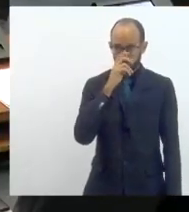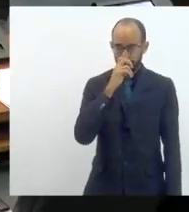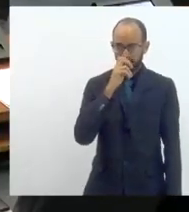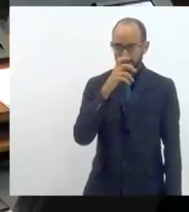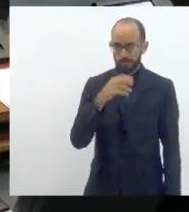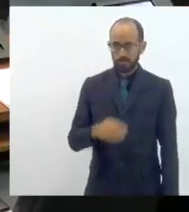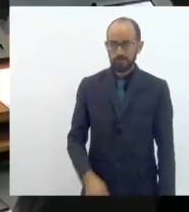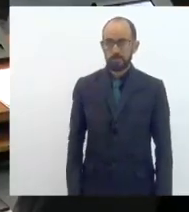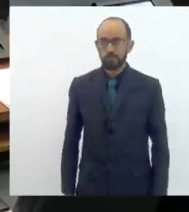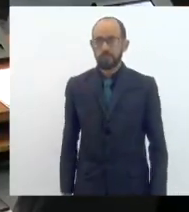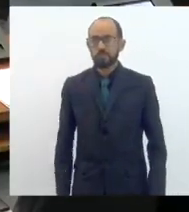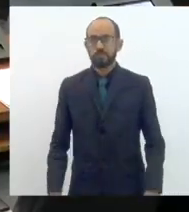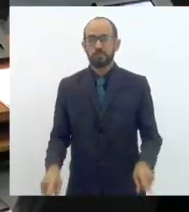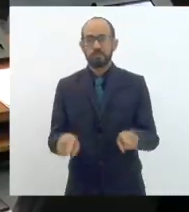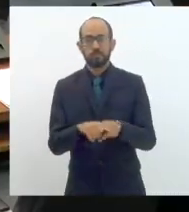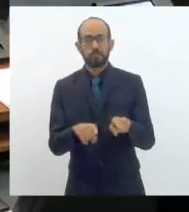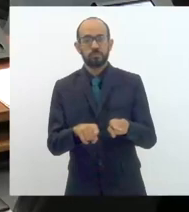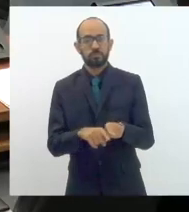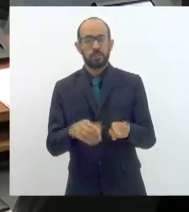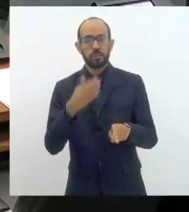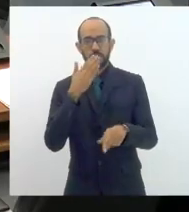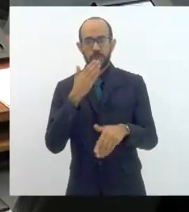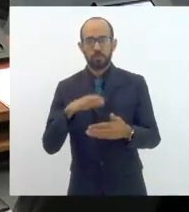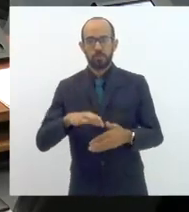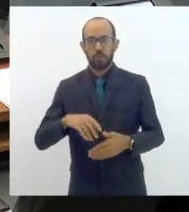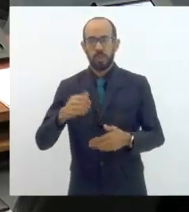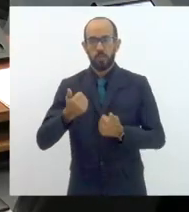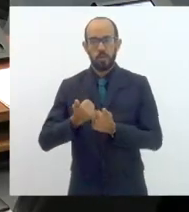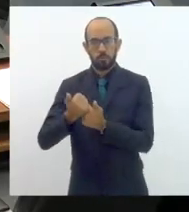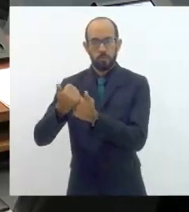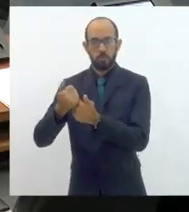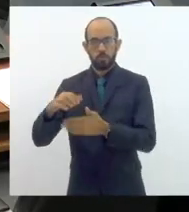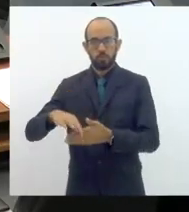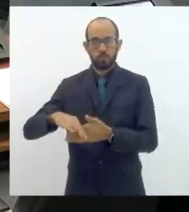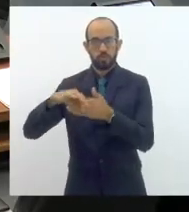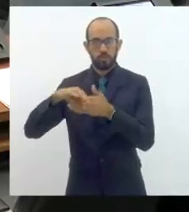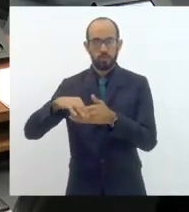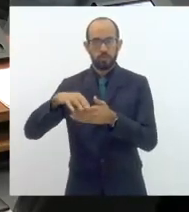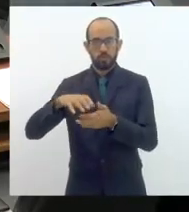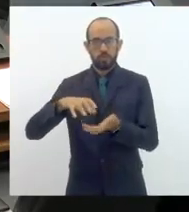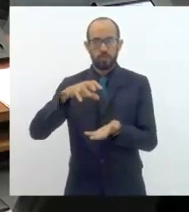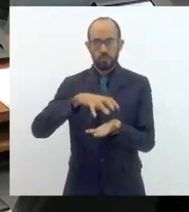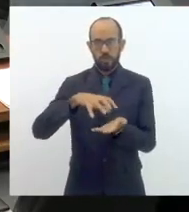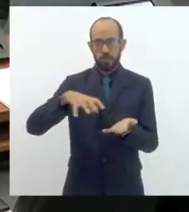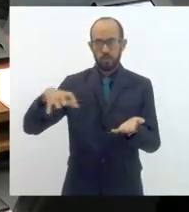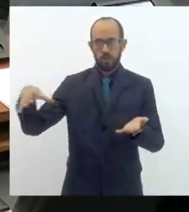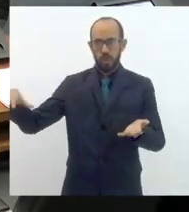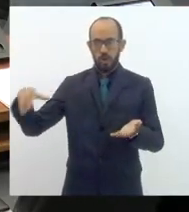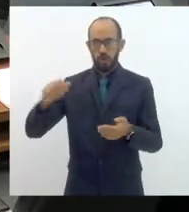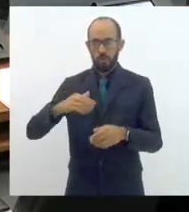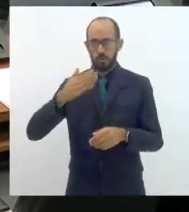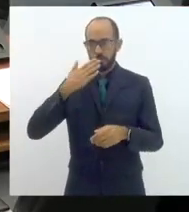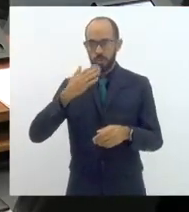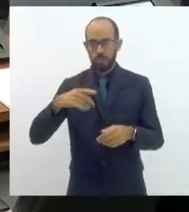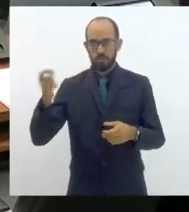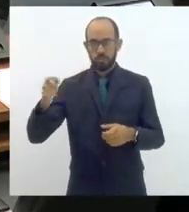Quero também apoio dos líderes regionais. Convoco agora para ocuparem sua tarefa.